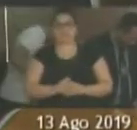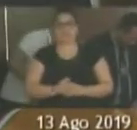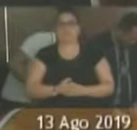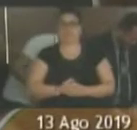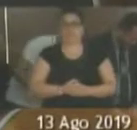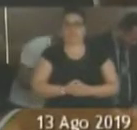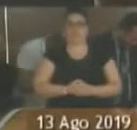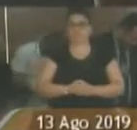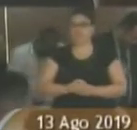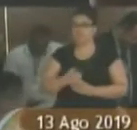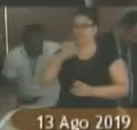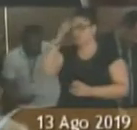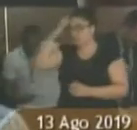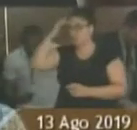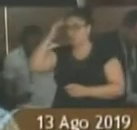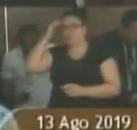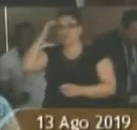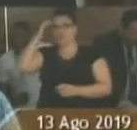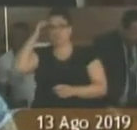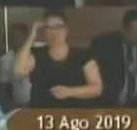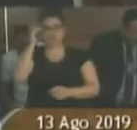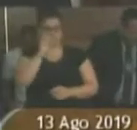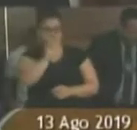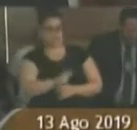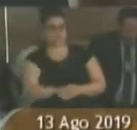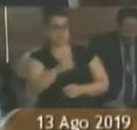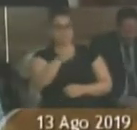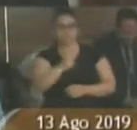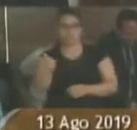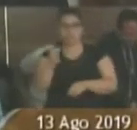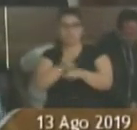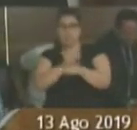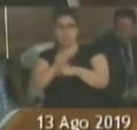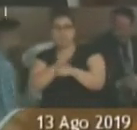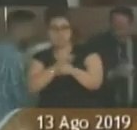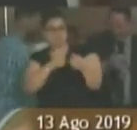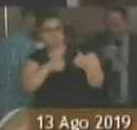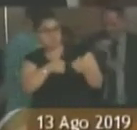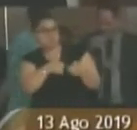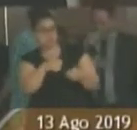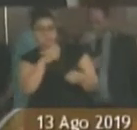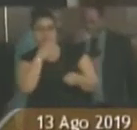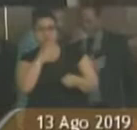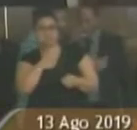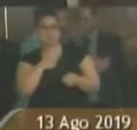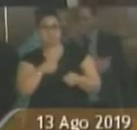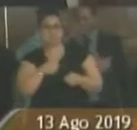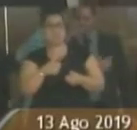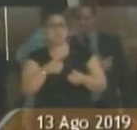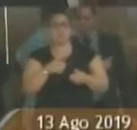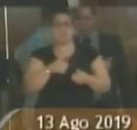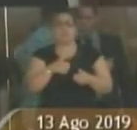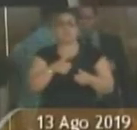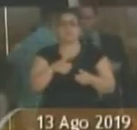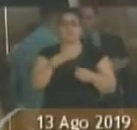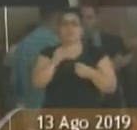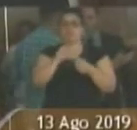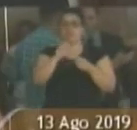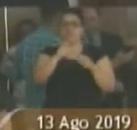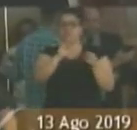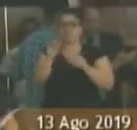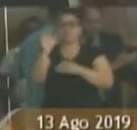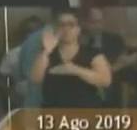Camarada, sai daqui, vai lá para a China. Tá certo que ele está de férias. Mas e o papel dele de geração de emprego e renda